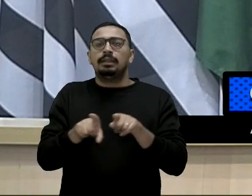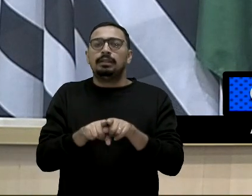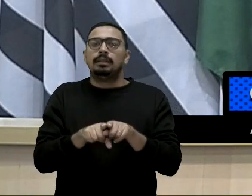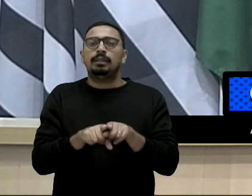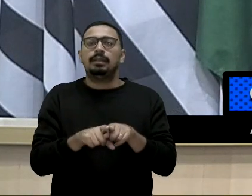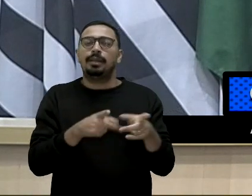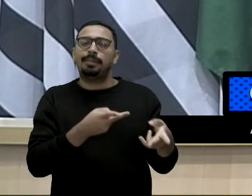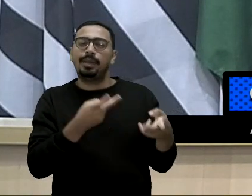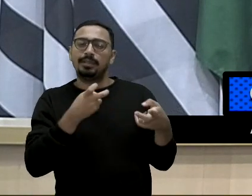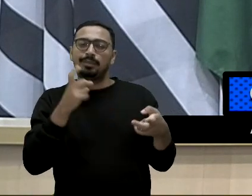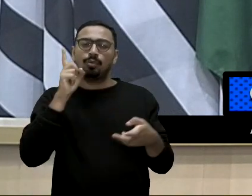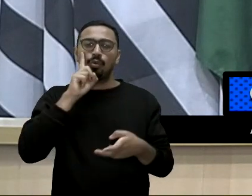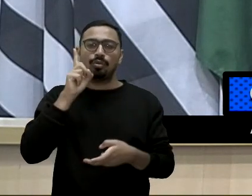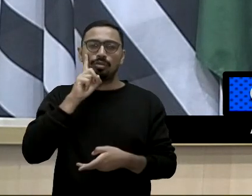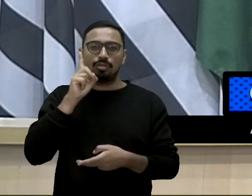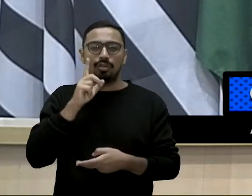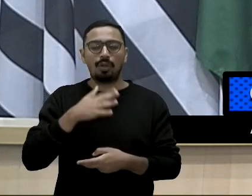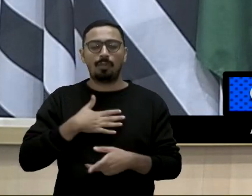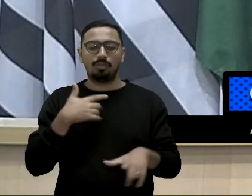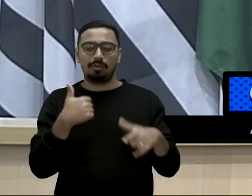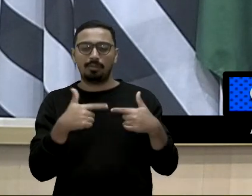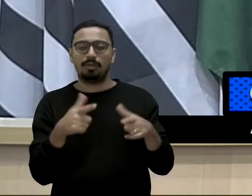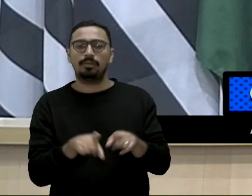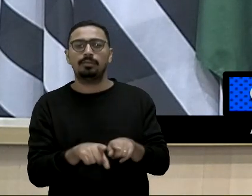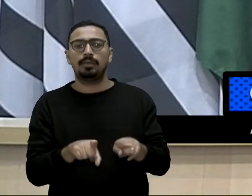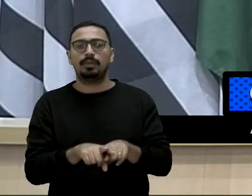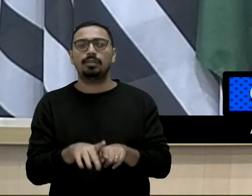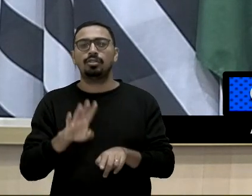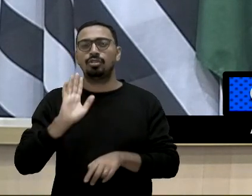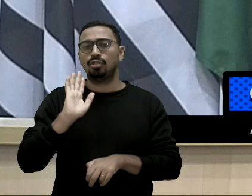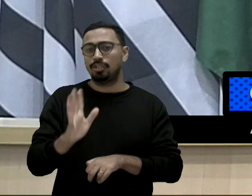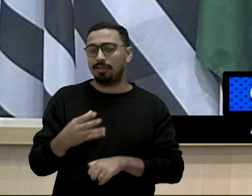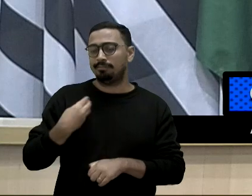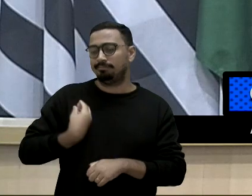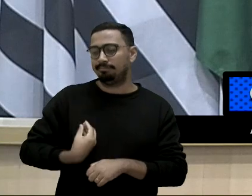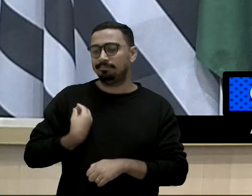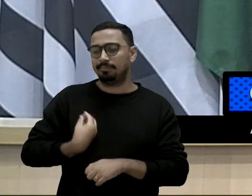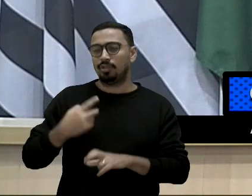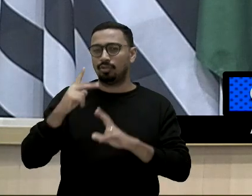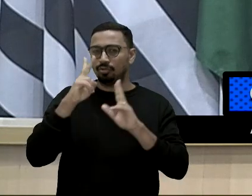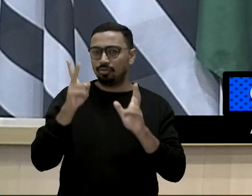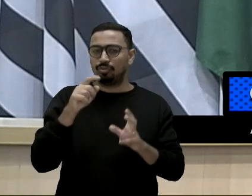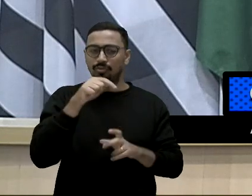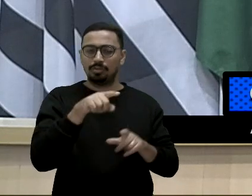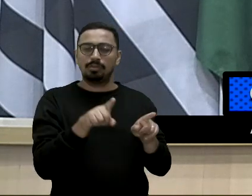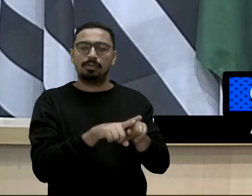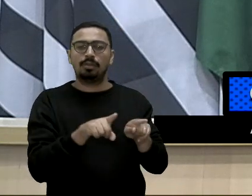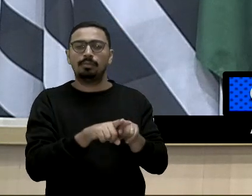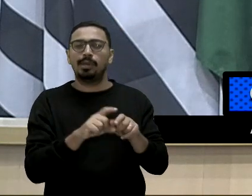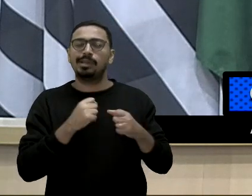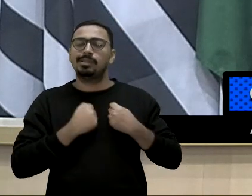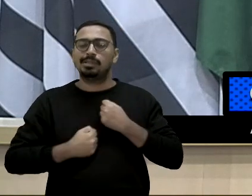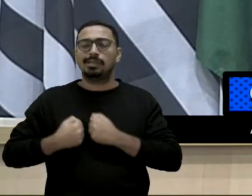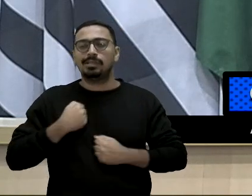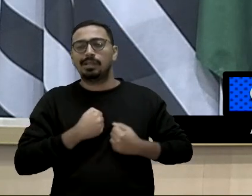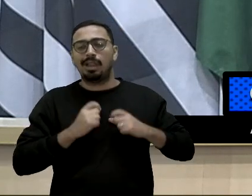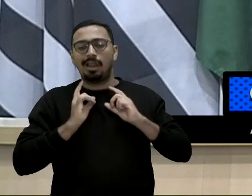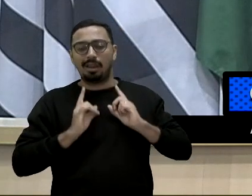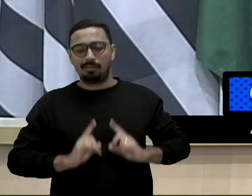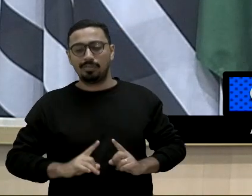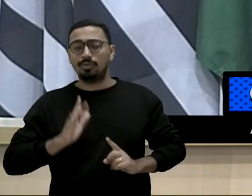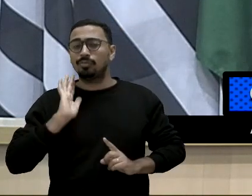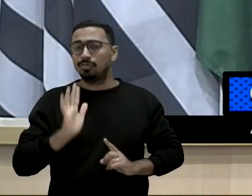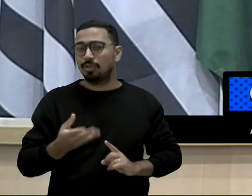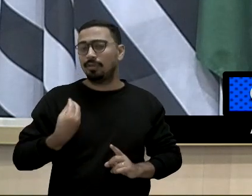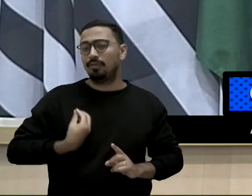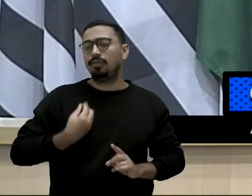observo isso no dia a dia, na rotina do meu trabalho. Eu vivenciei questões relacionadas à ansiedade, à depressão,